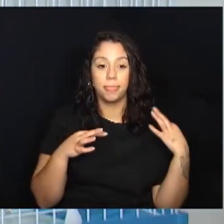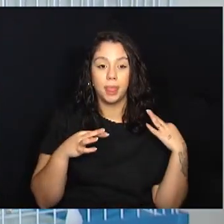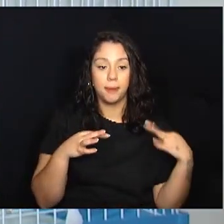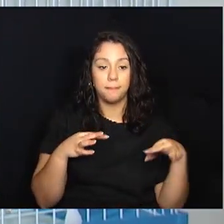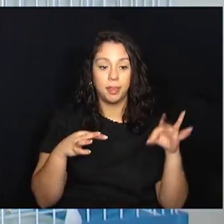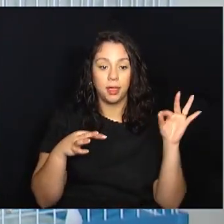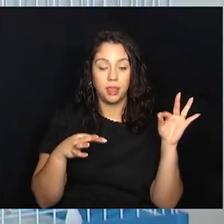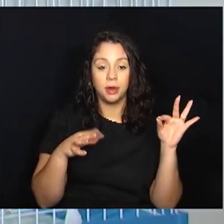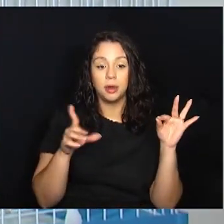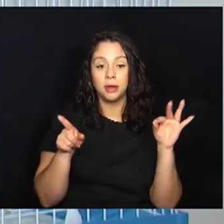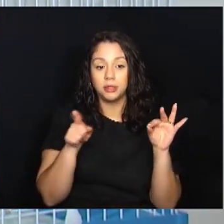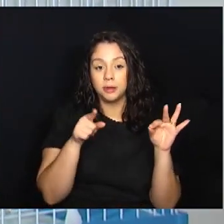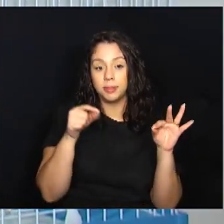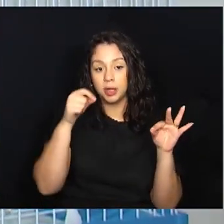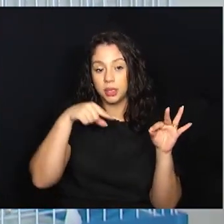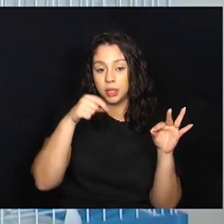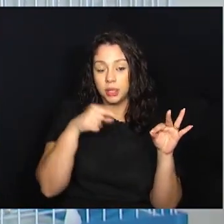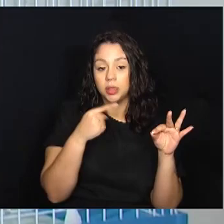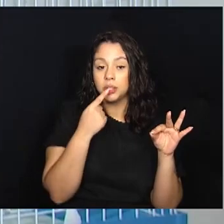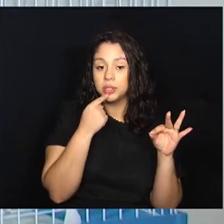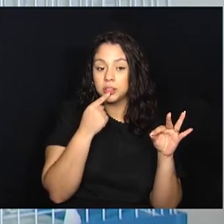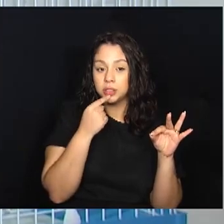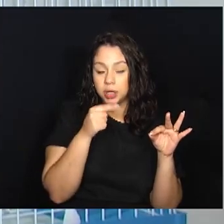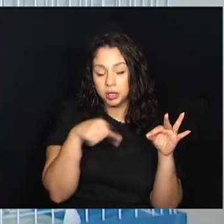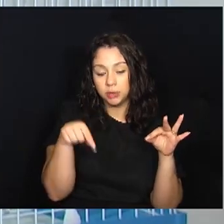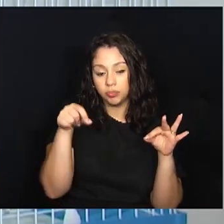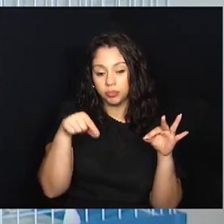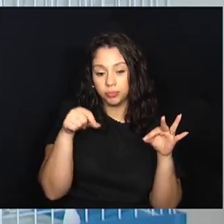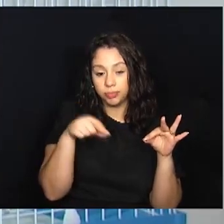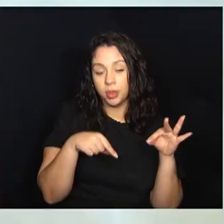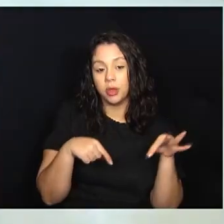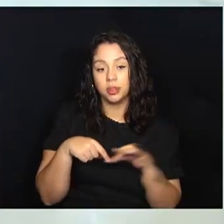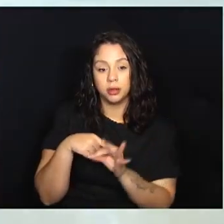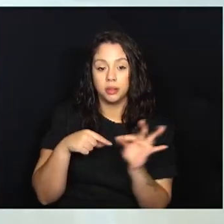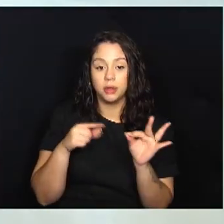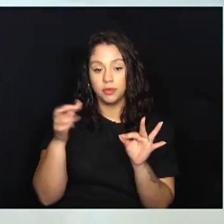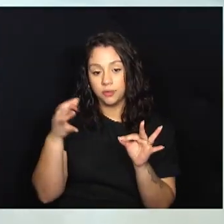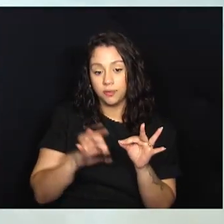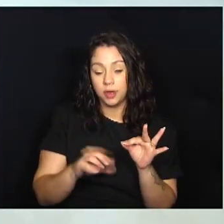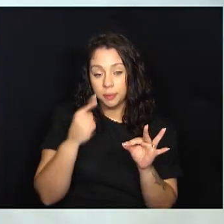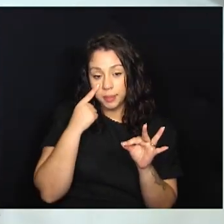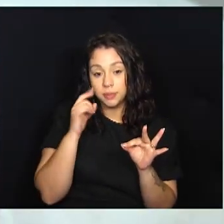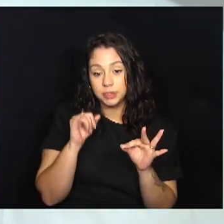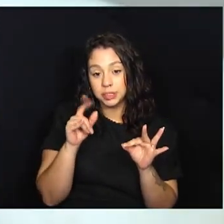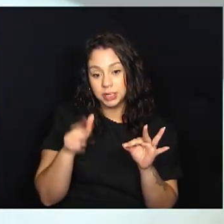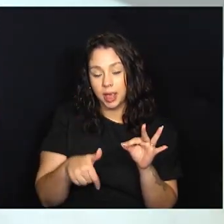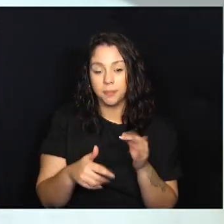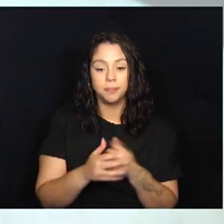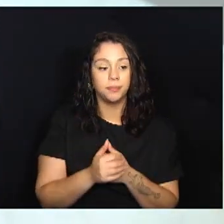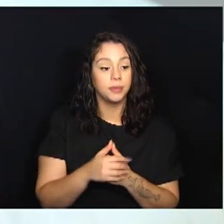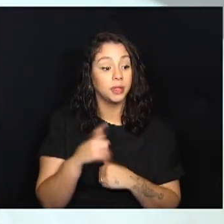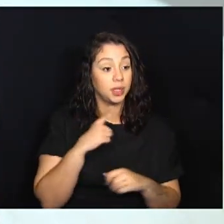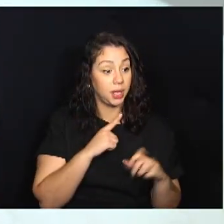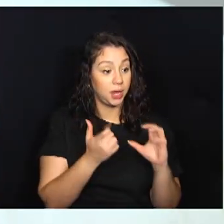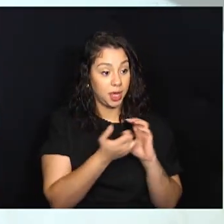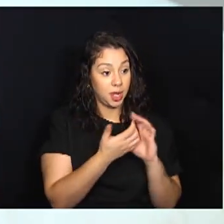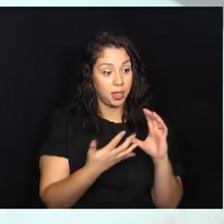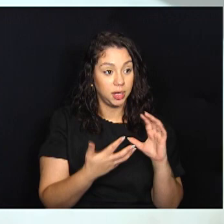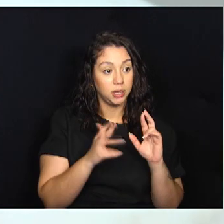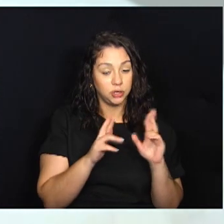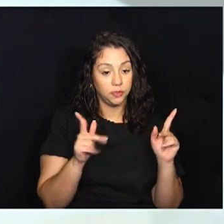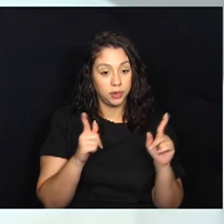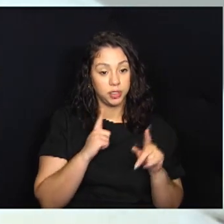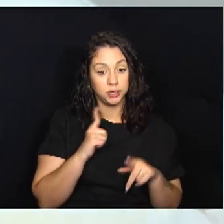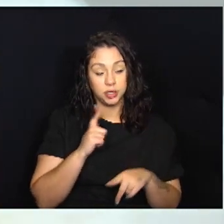sangue. Aí a gente manda para um laboratório específico e faz a sexagem desse animal. Tem características de diferenças de